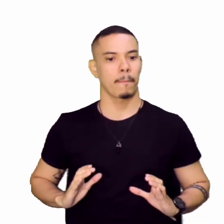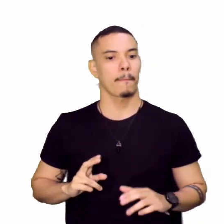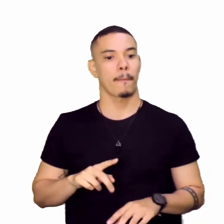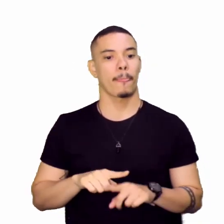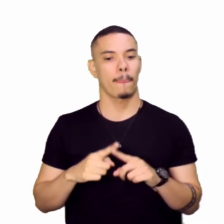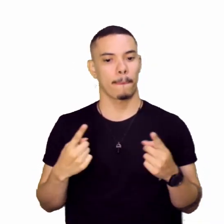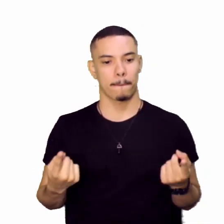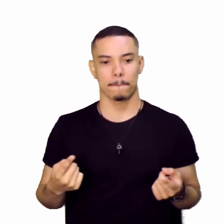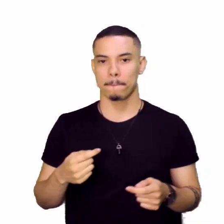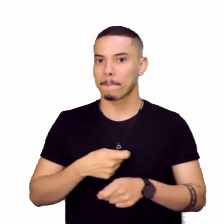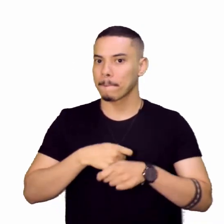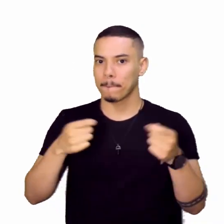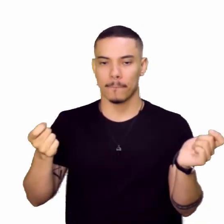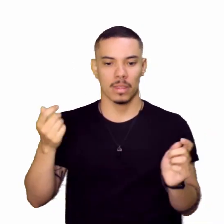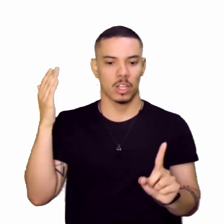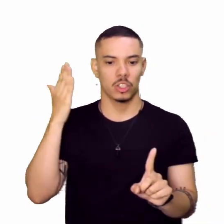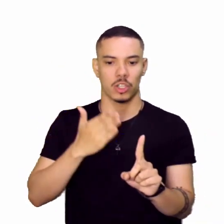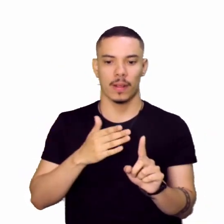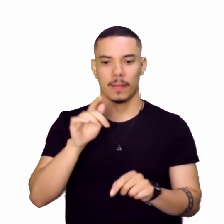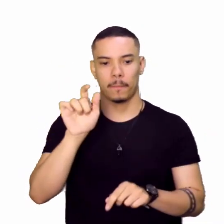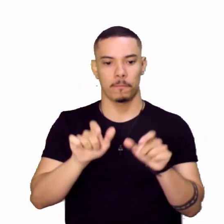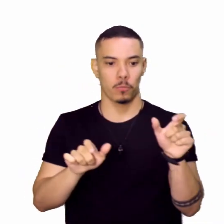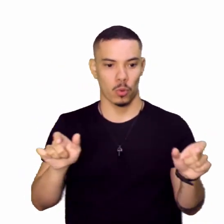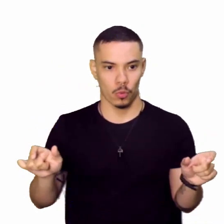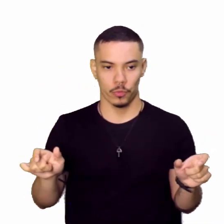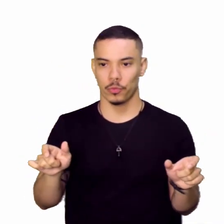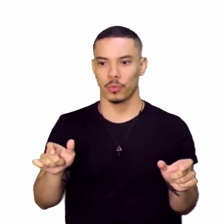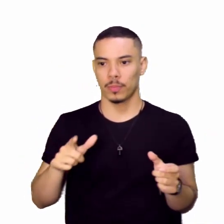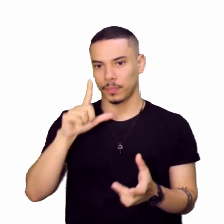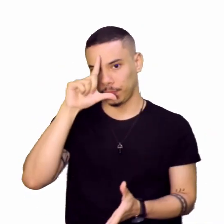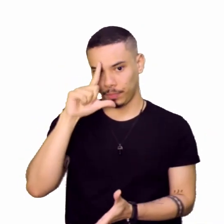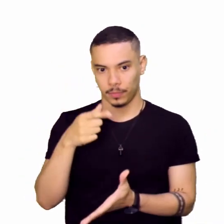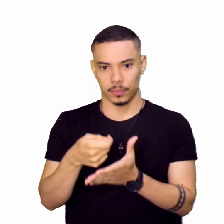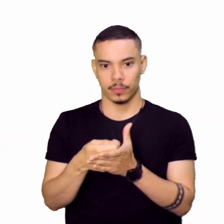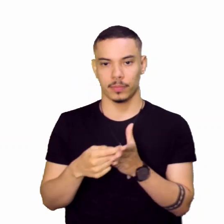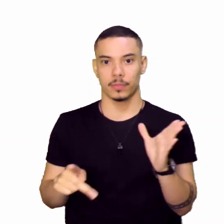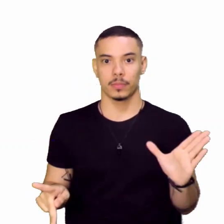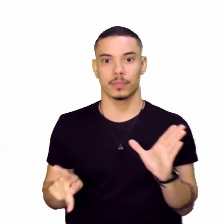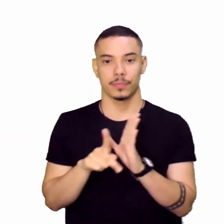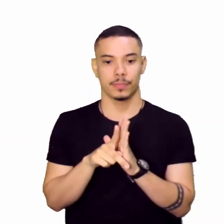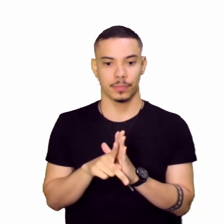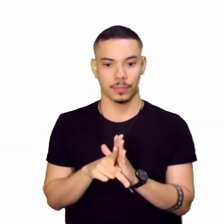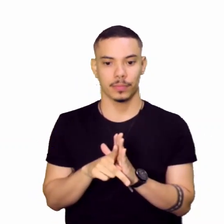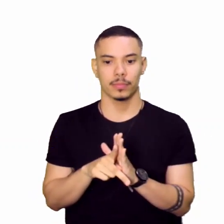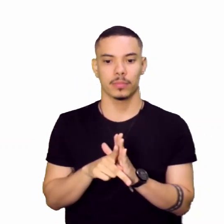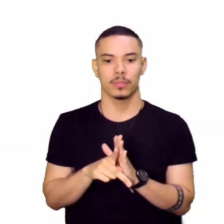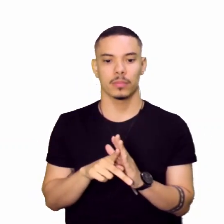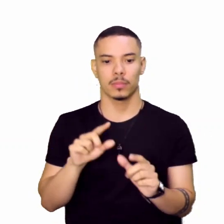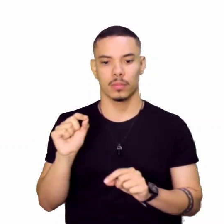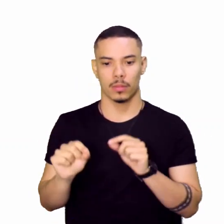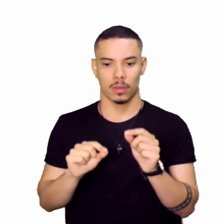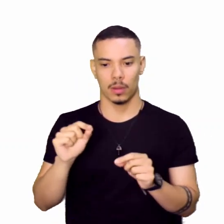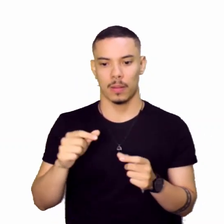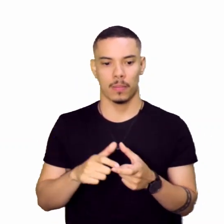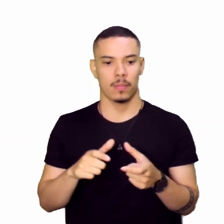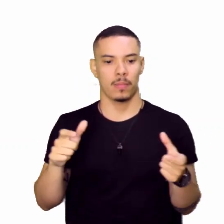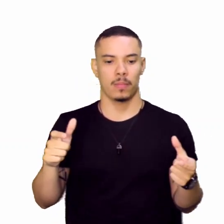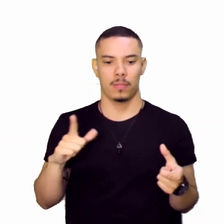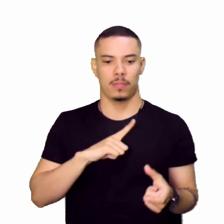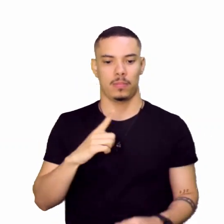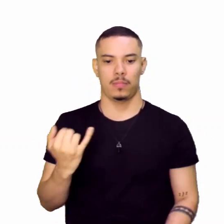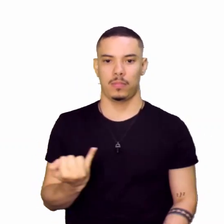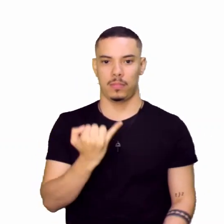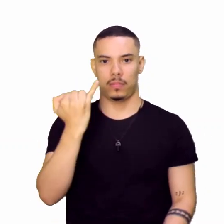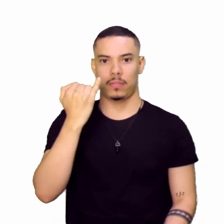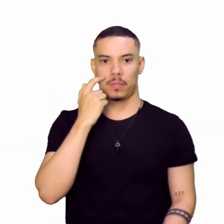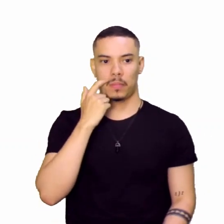impossibilidade de participação Direta do Povo nas decisões que deverão ser tomadas a respeito de questões máximas relevância